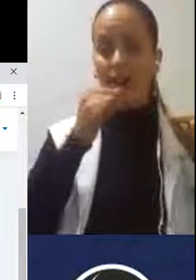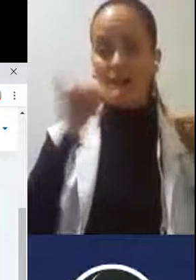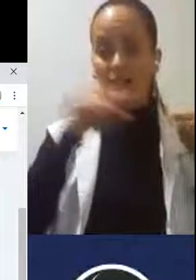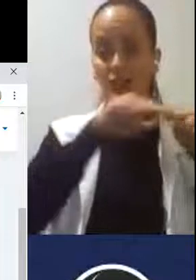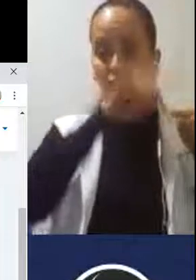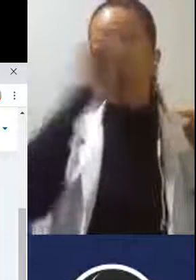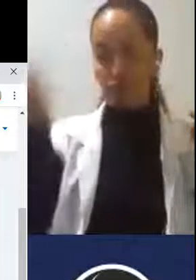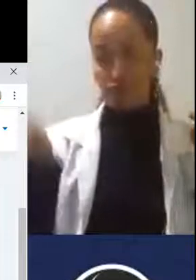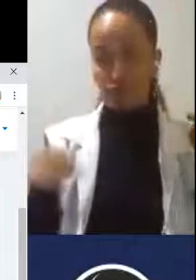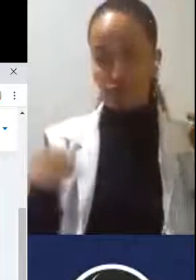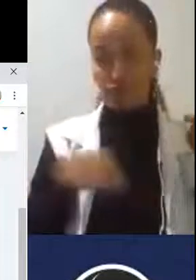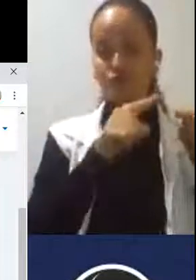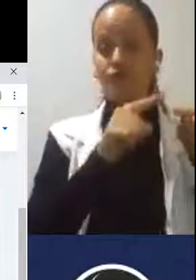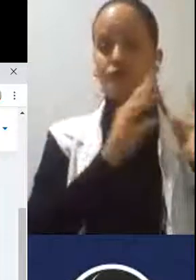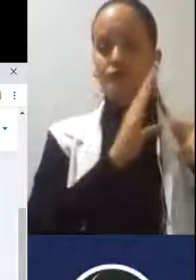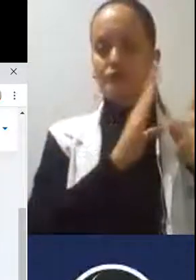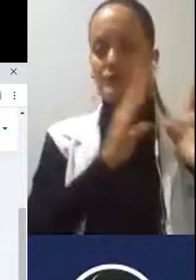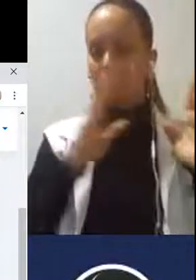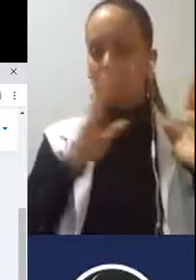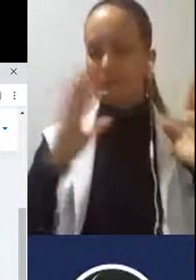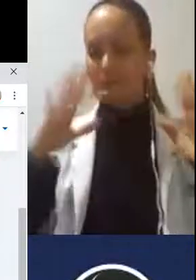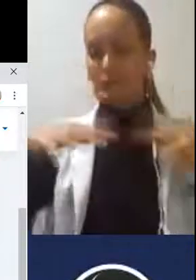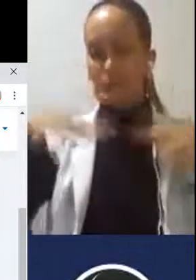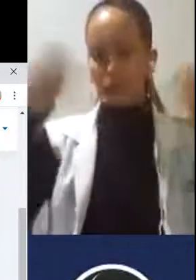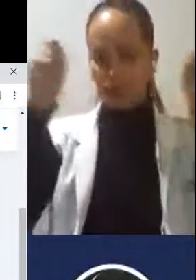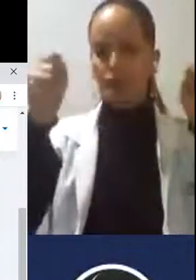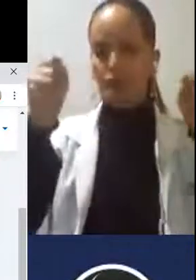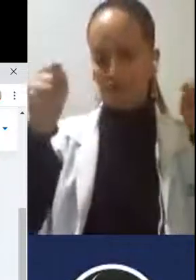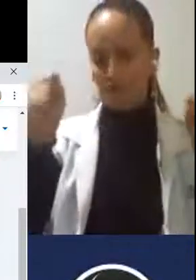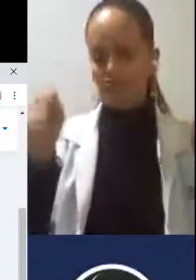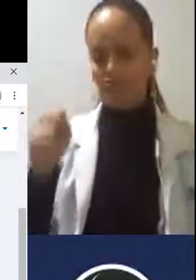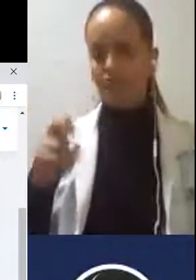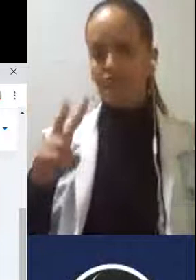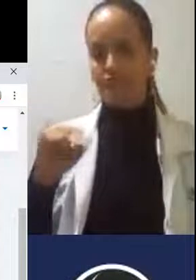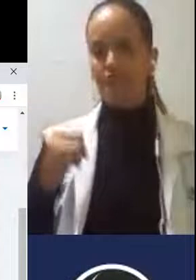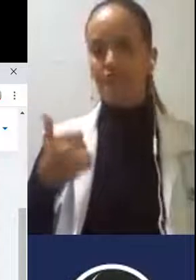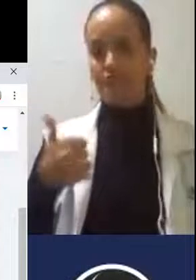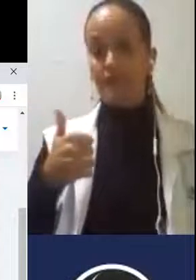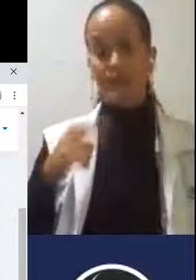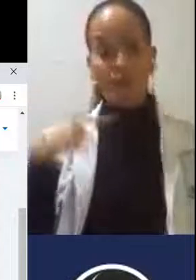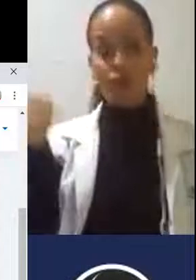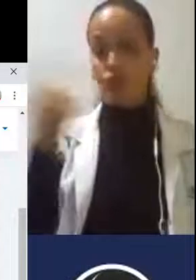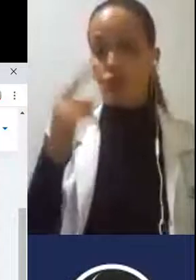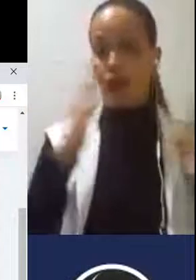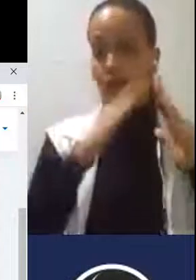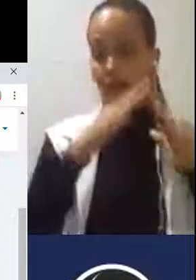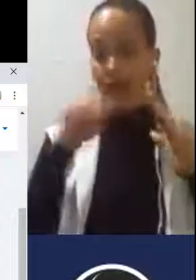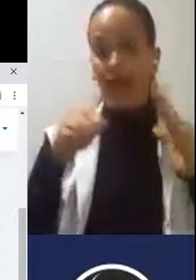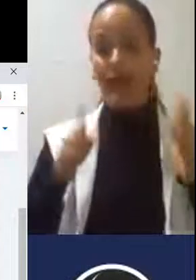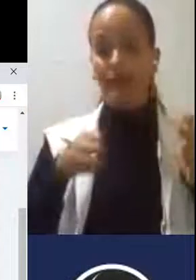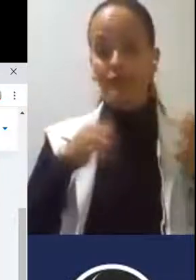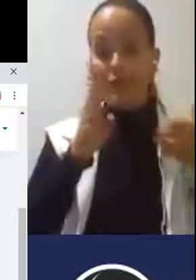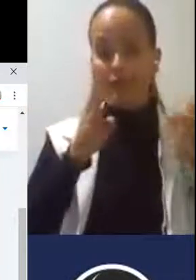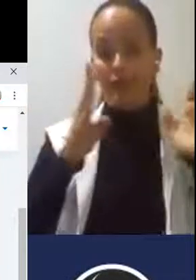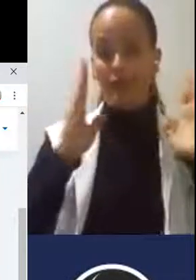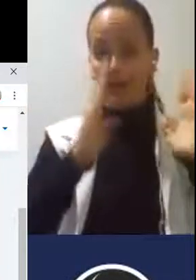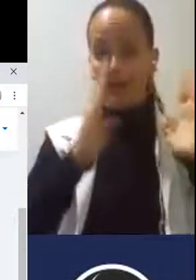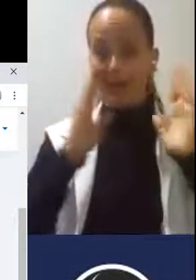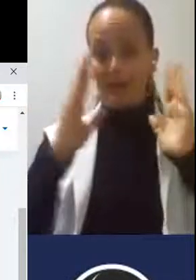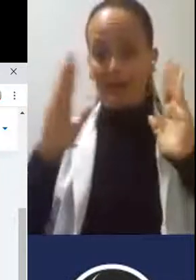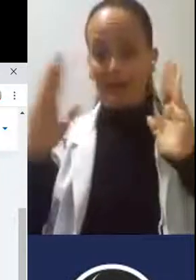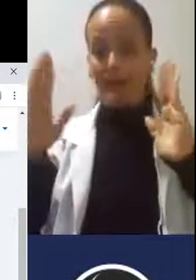nossas residências, então são todas ligadas dessa forma aqui, em paralelo. Por quê? Porque elas compartilham da mesma fonte